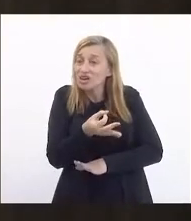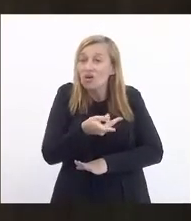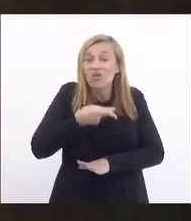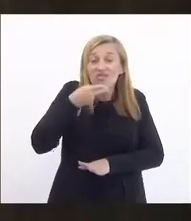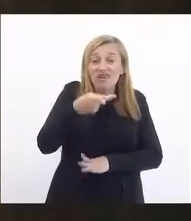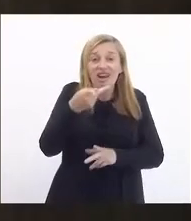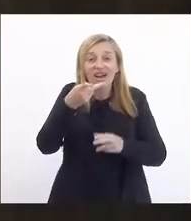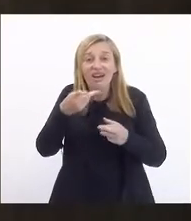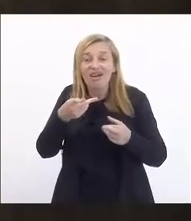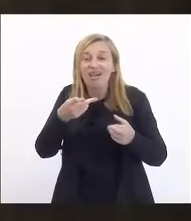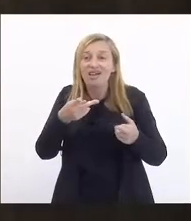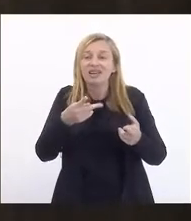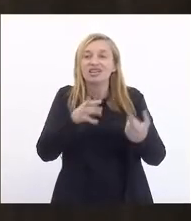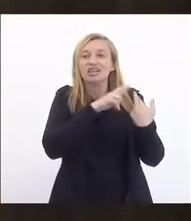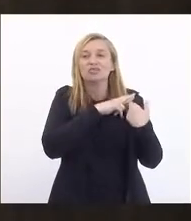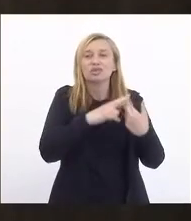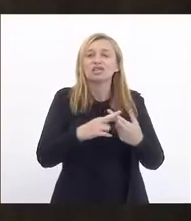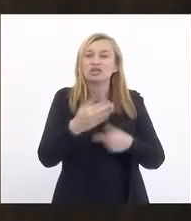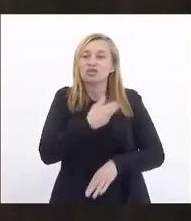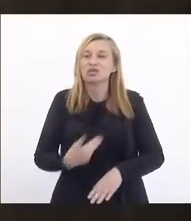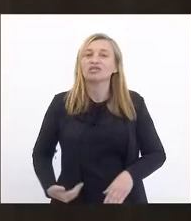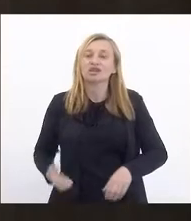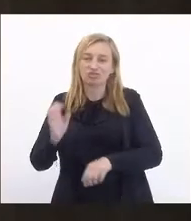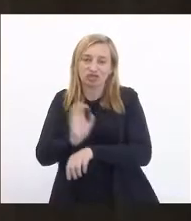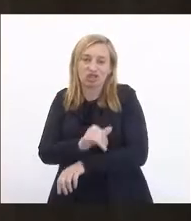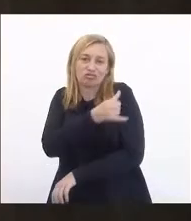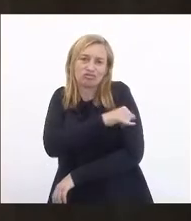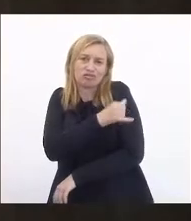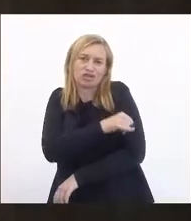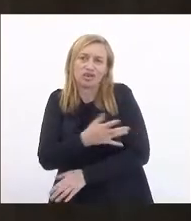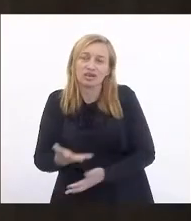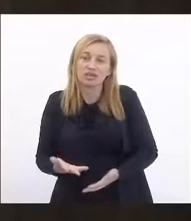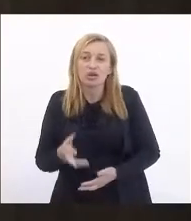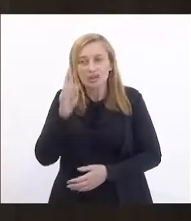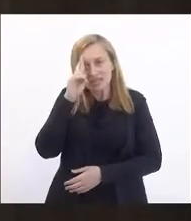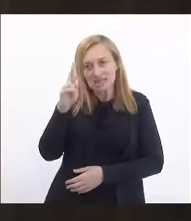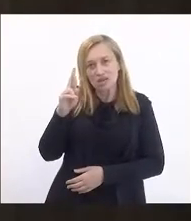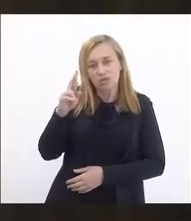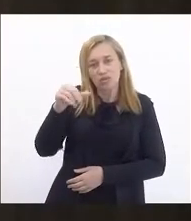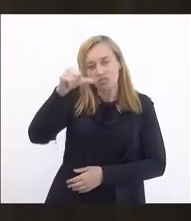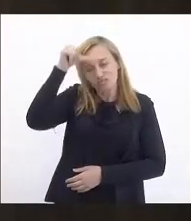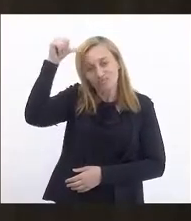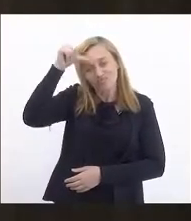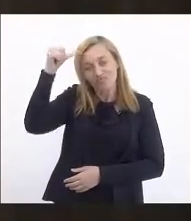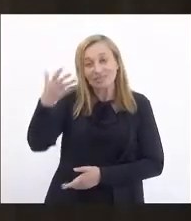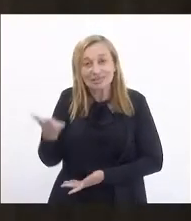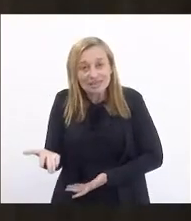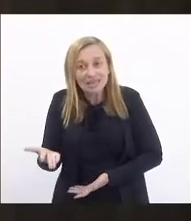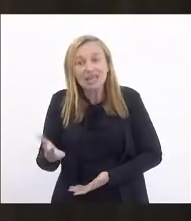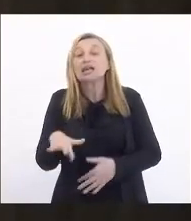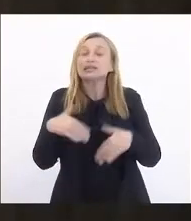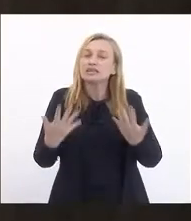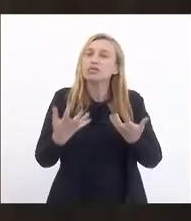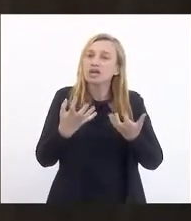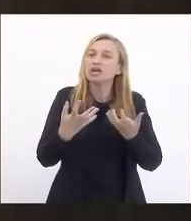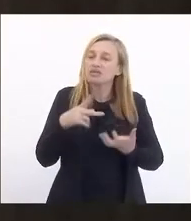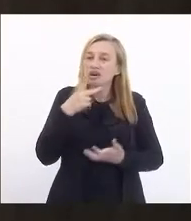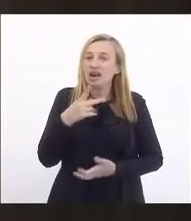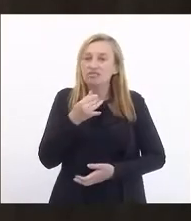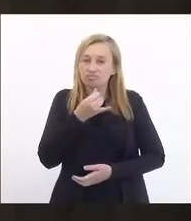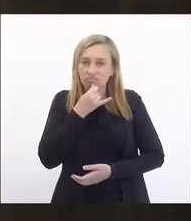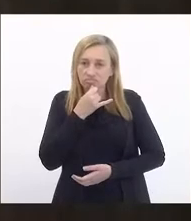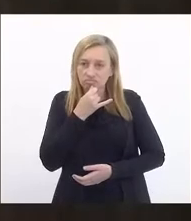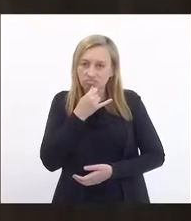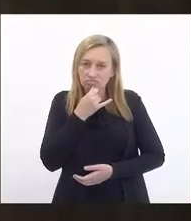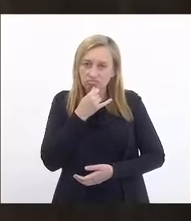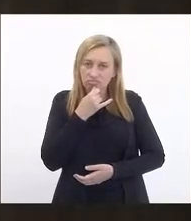responsável do governador do estado do Rio de Janeiro senhor governador Cláudio Castro então eu quero deixar aqui o meu lamento